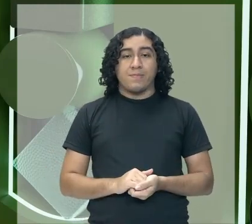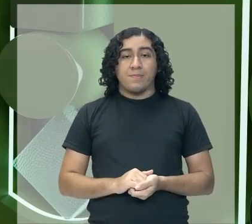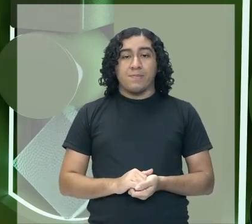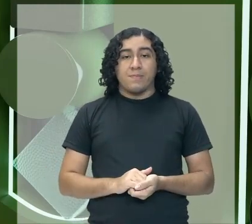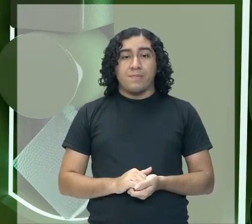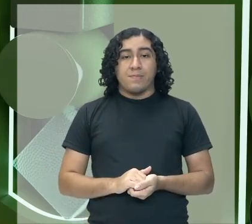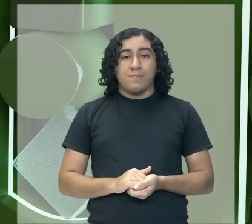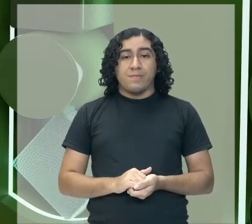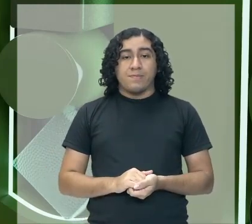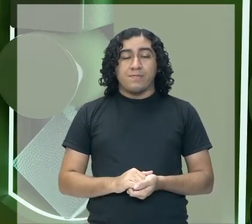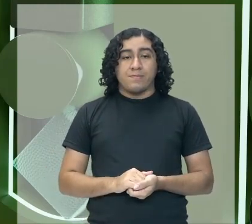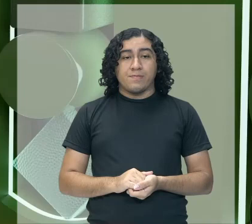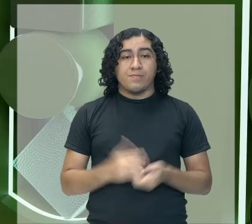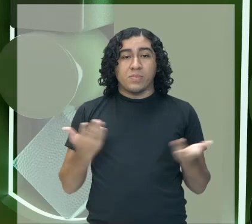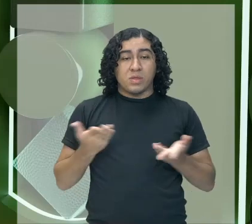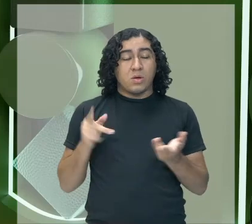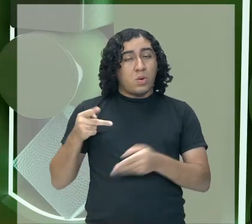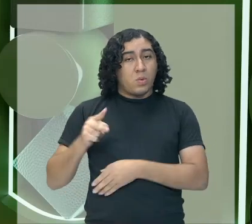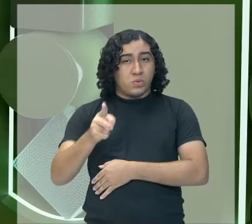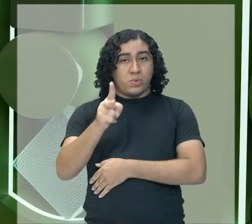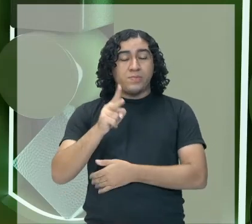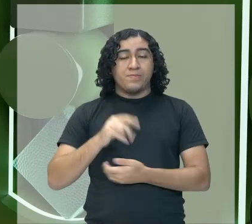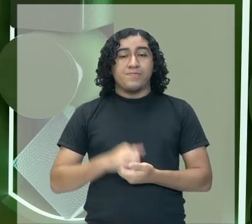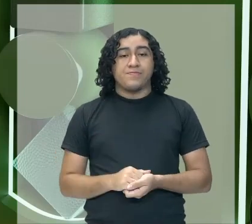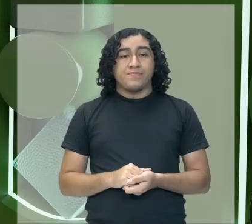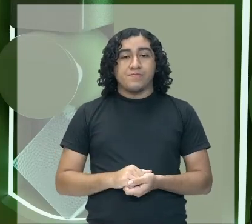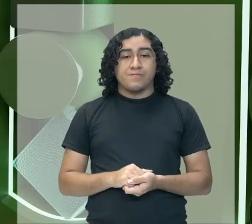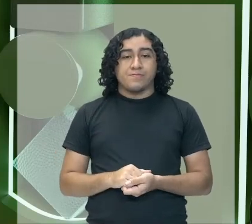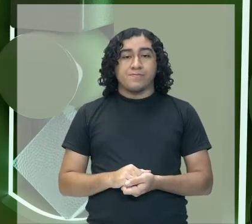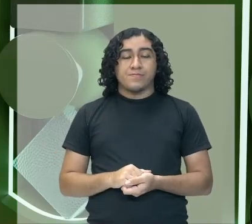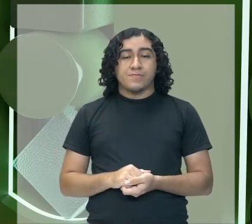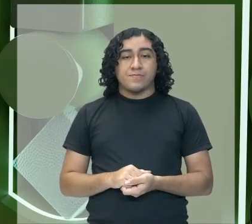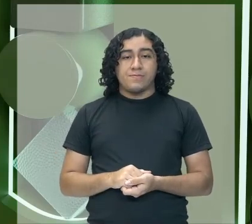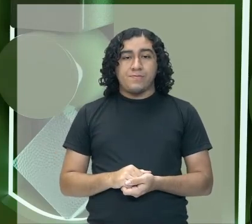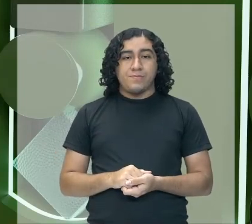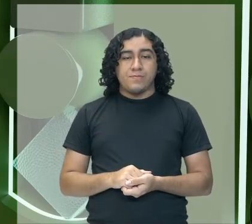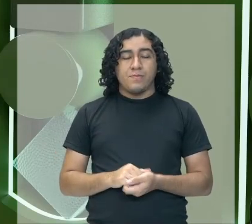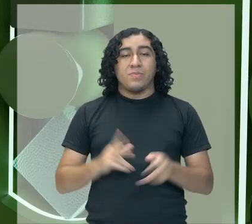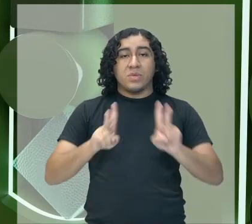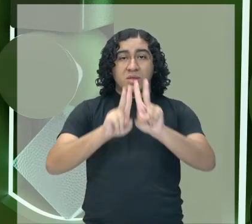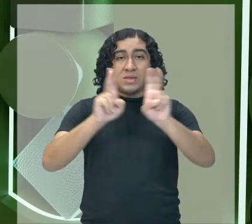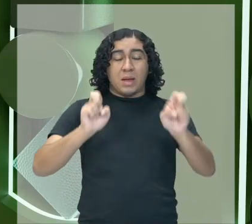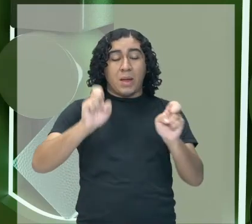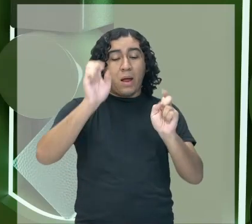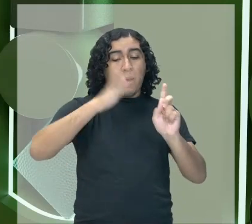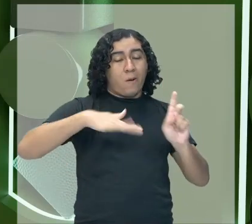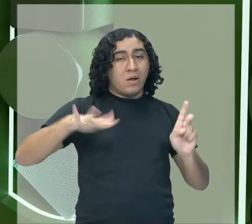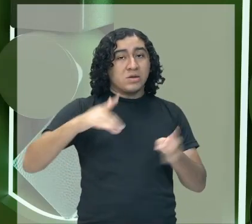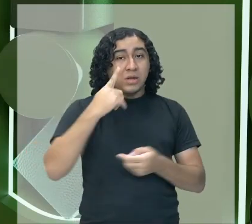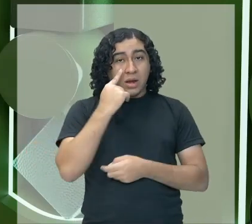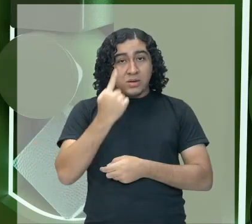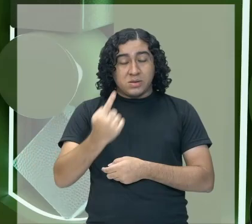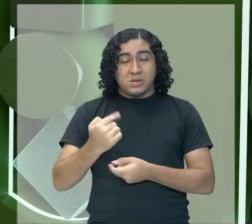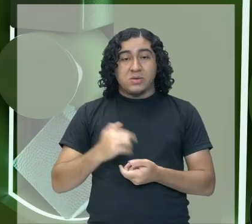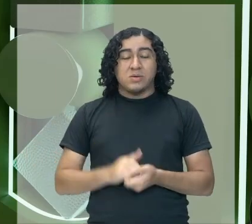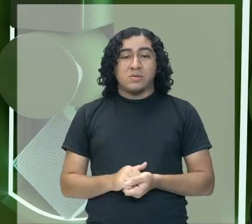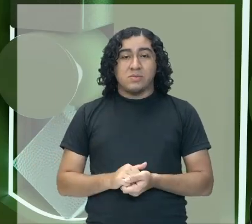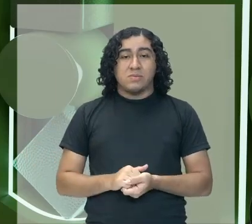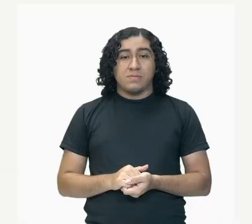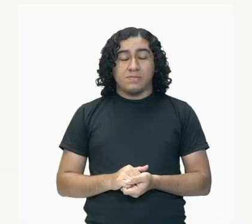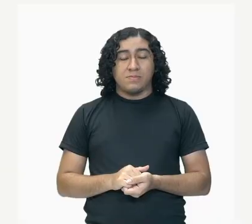vai seguir adiante no nosso conteúdo aqui falando de um tipo de onda muito interessante que são as ondas